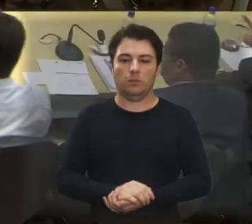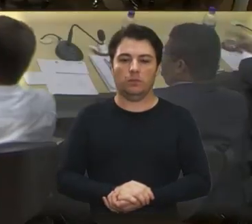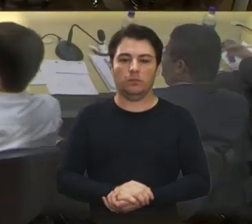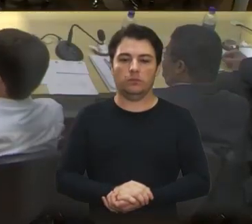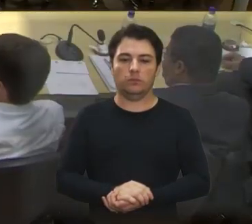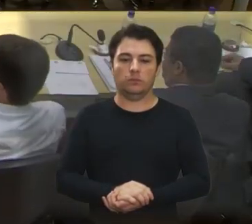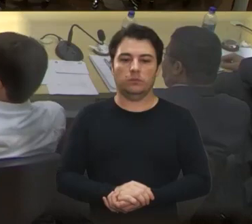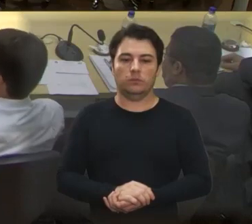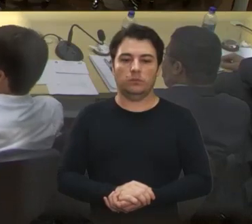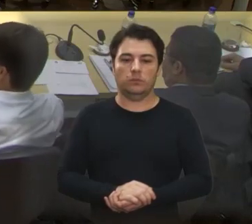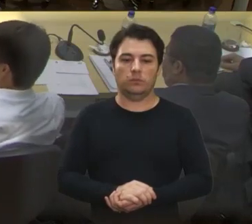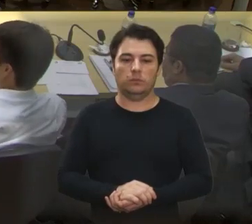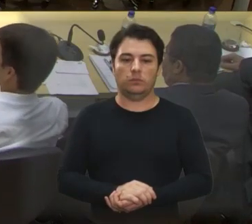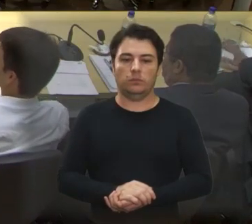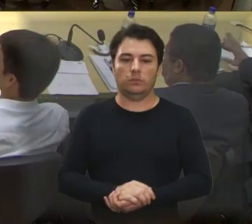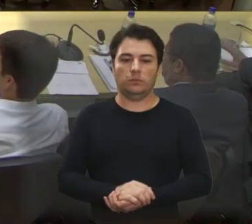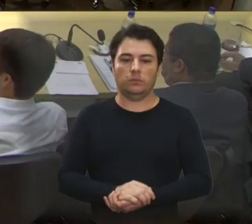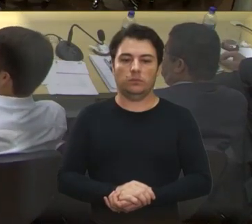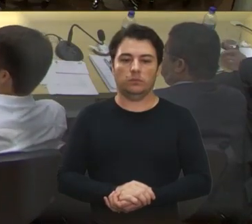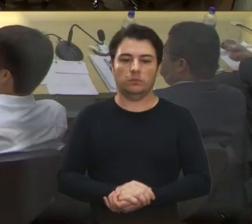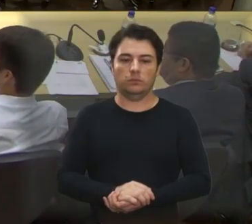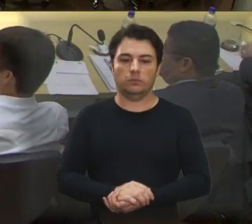E aí